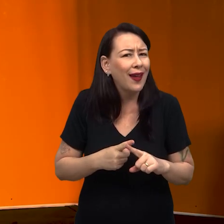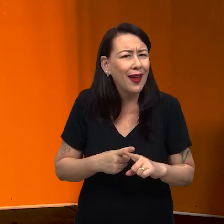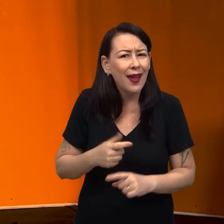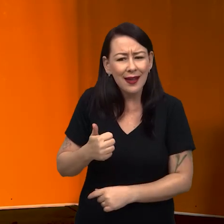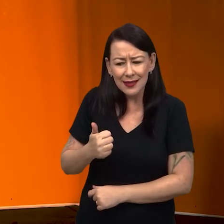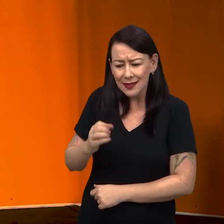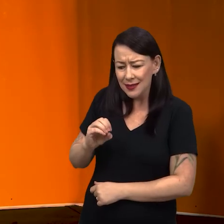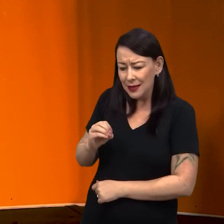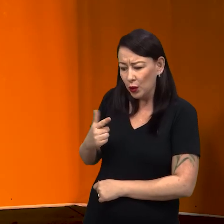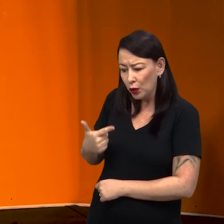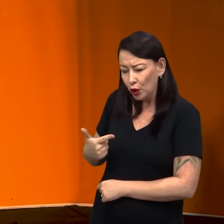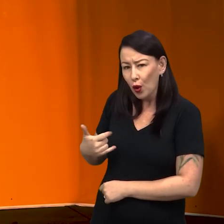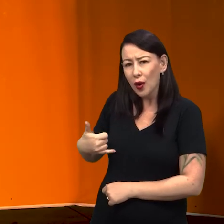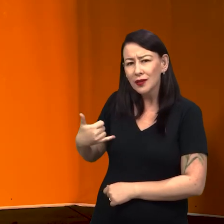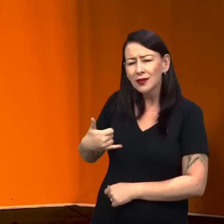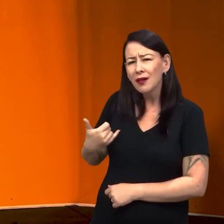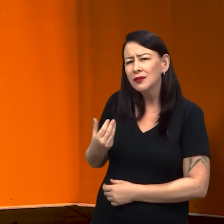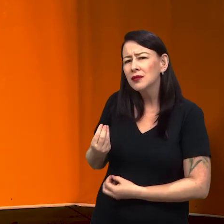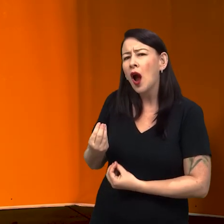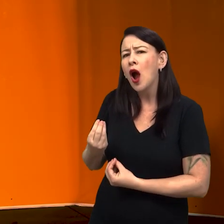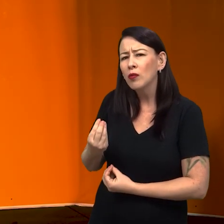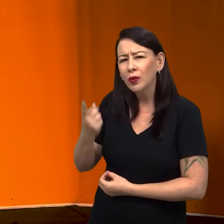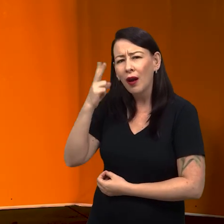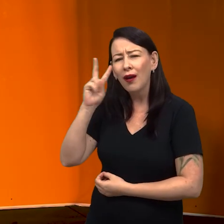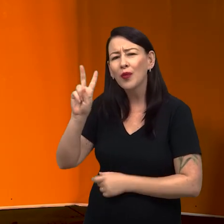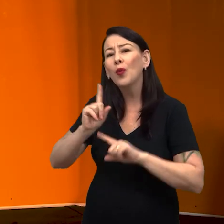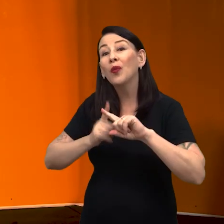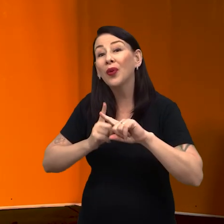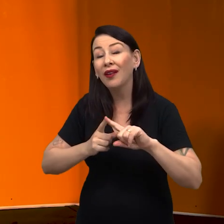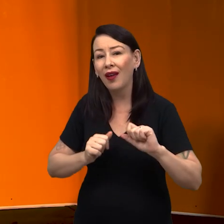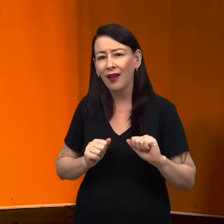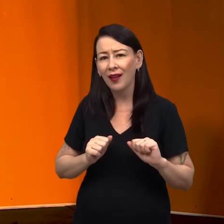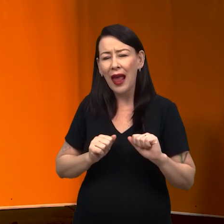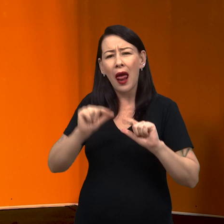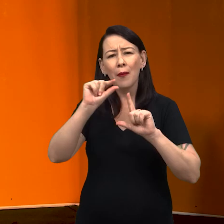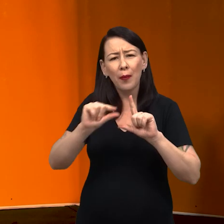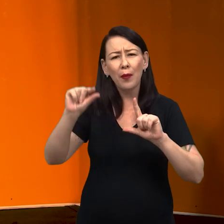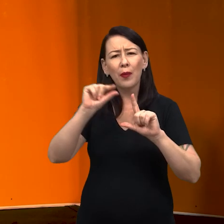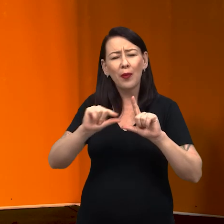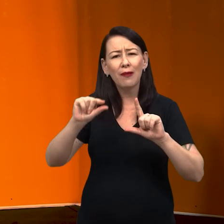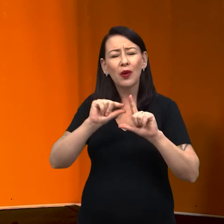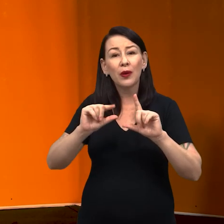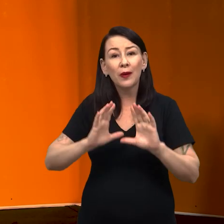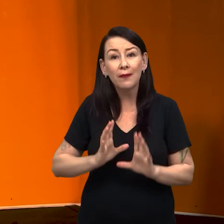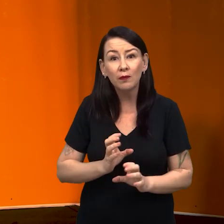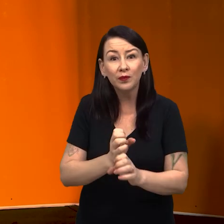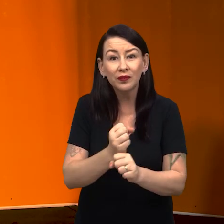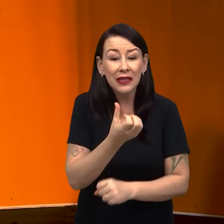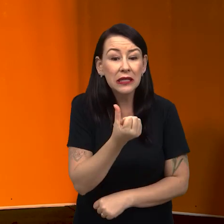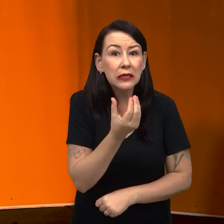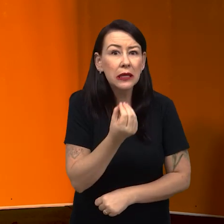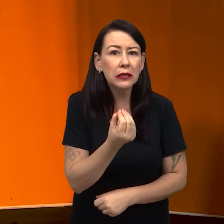uma pessoa com 102 anos lembrar com clareza de mais